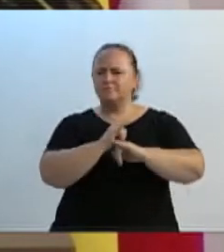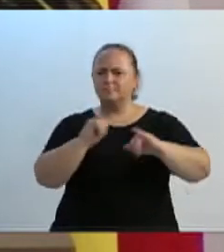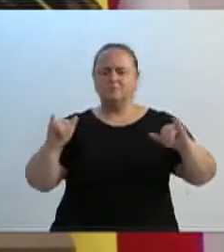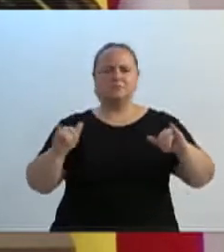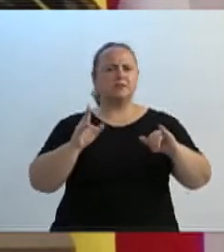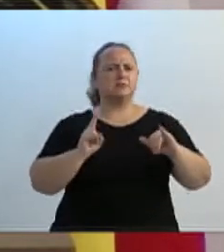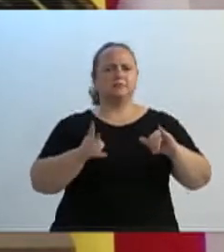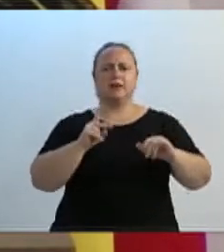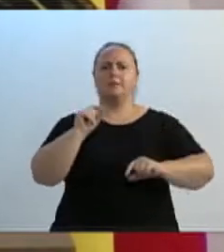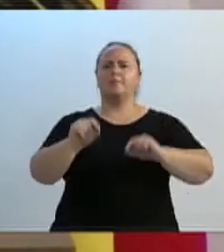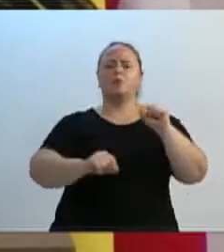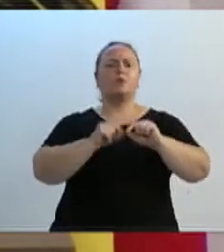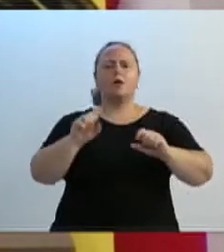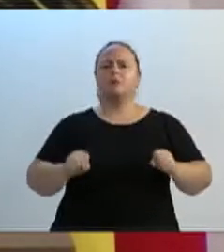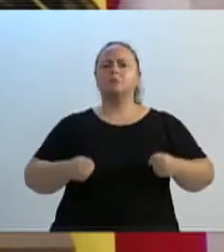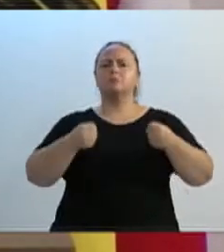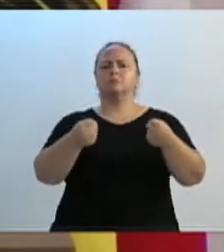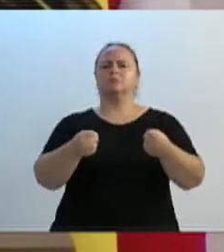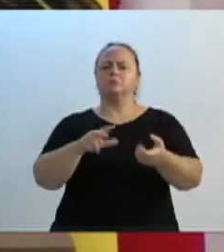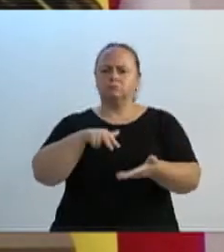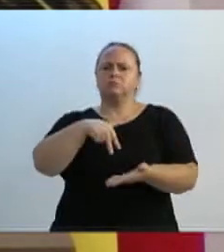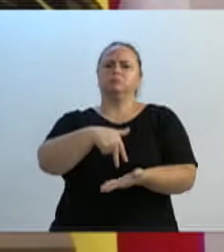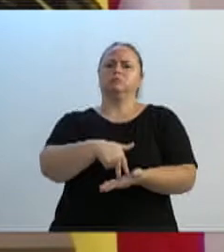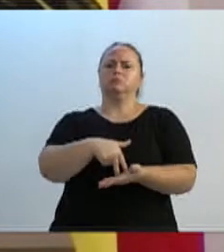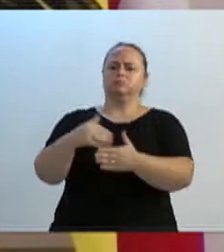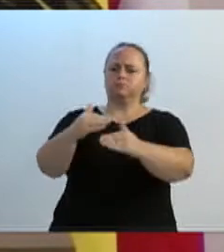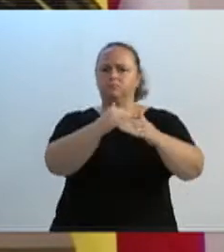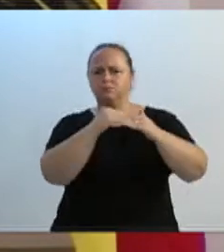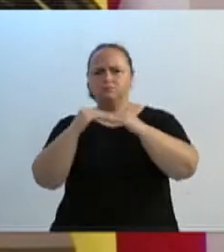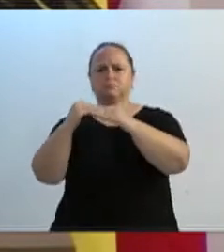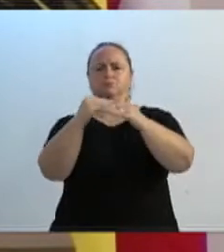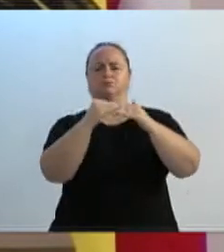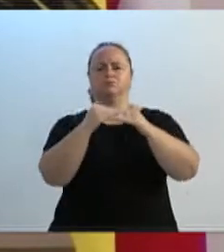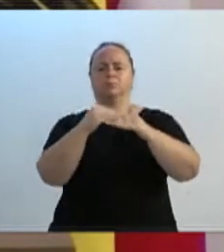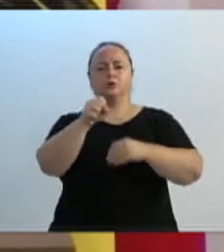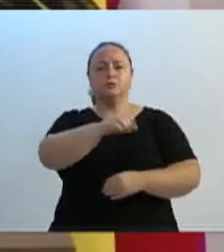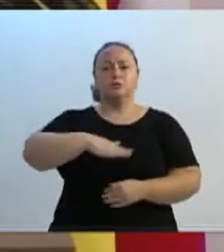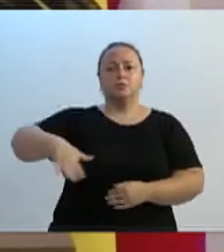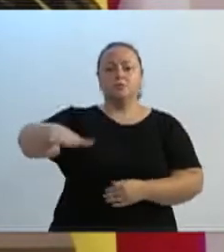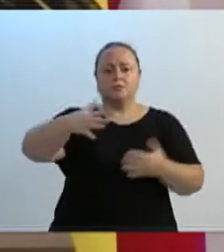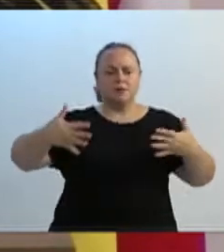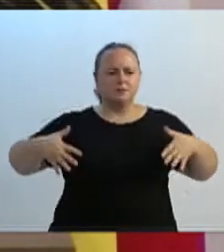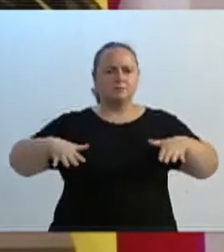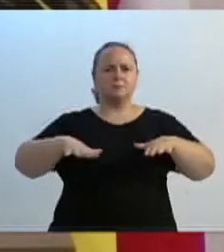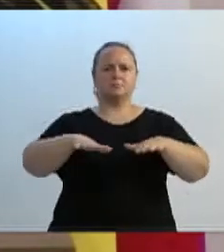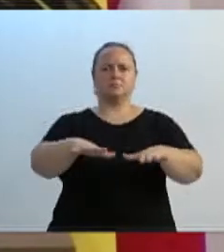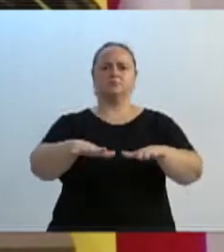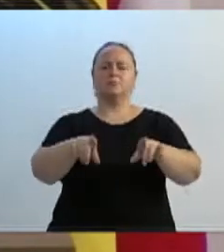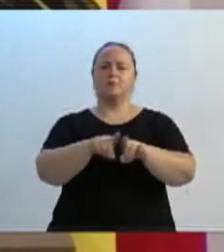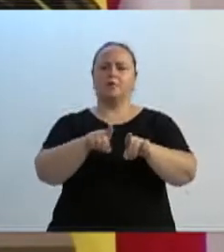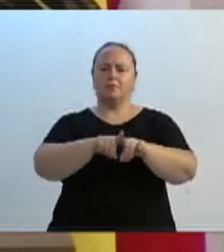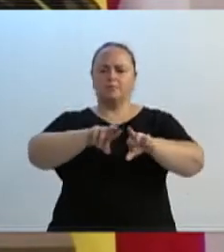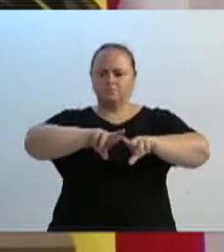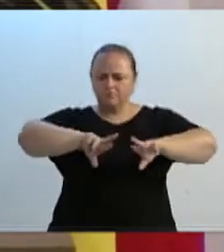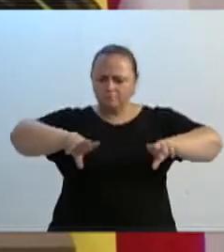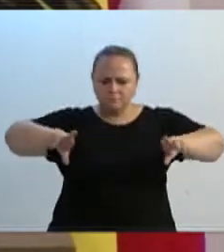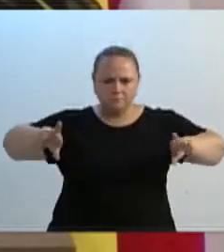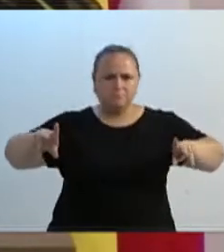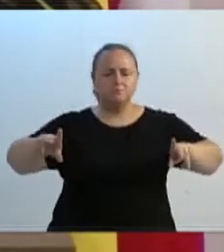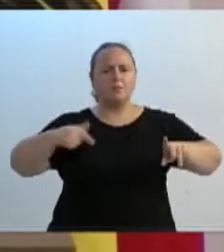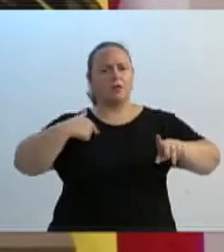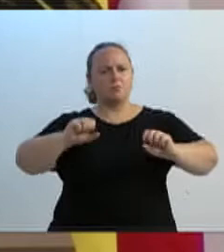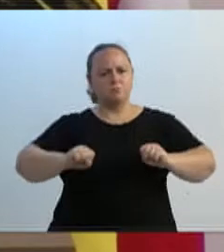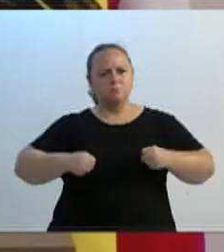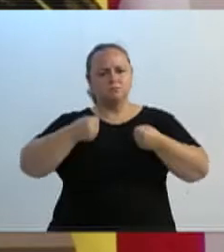aqui, as políticas públicas, defendermos a igualdade, defendermos uma sociedade inclusiva e uma sociedade plural. A minha defesa sempre foi,